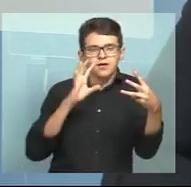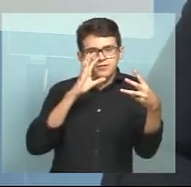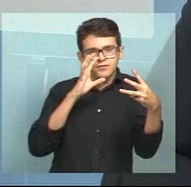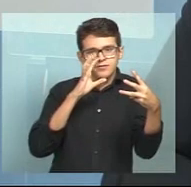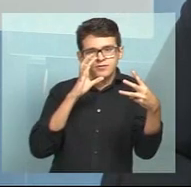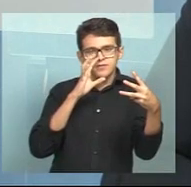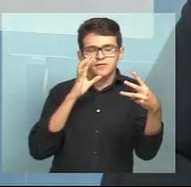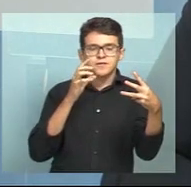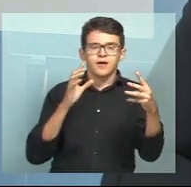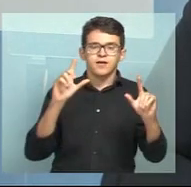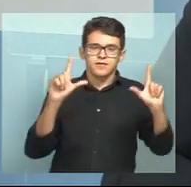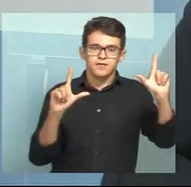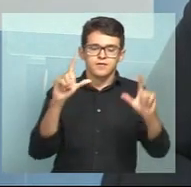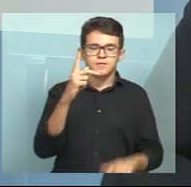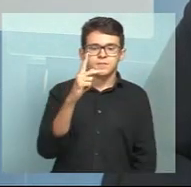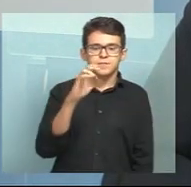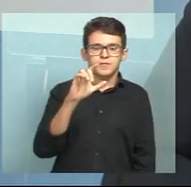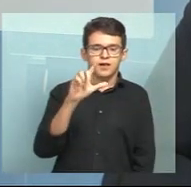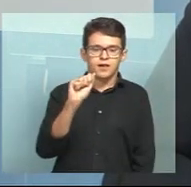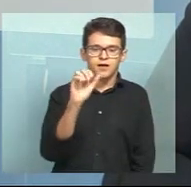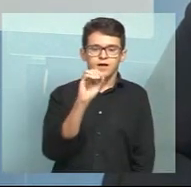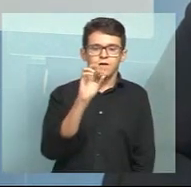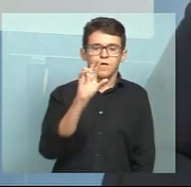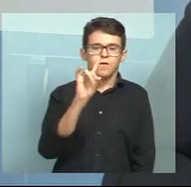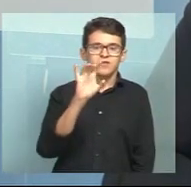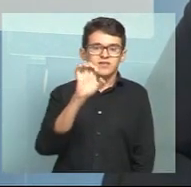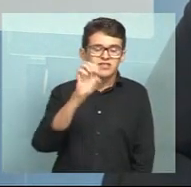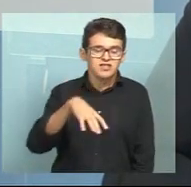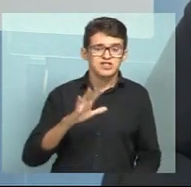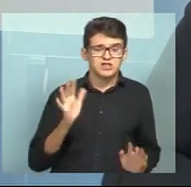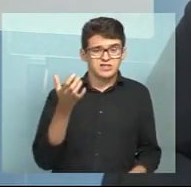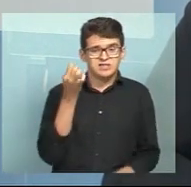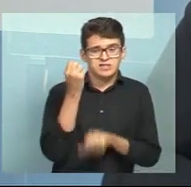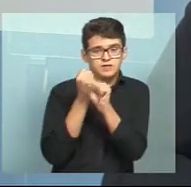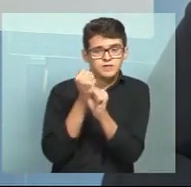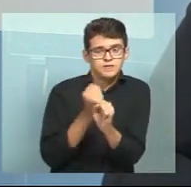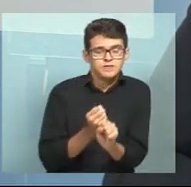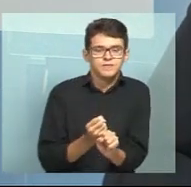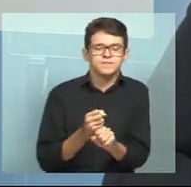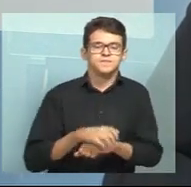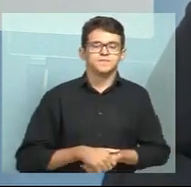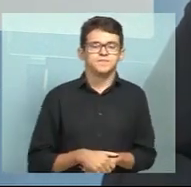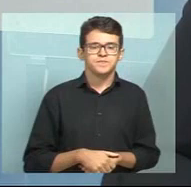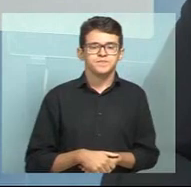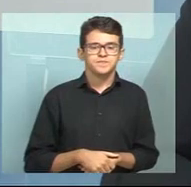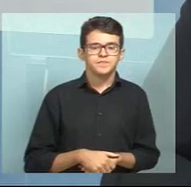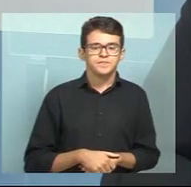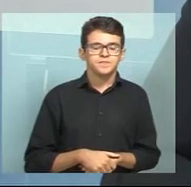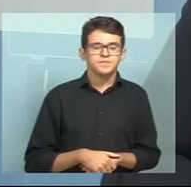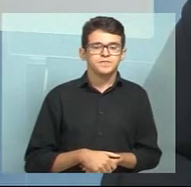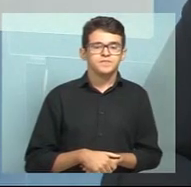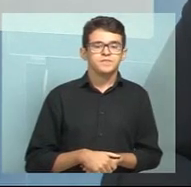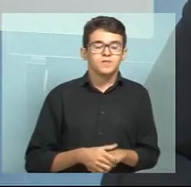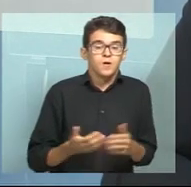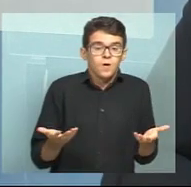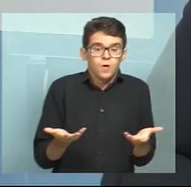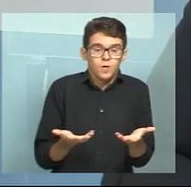Ordem, está no ar há mais de 6 anos. Hoje não pode ser diferente,